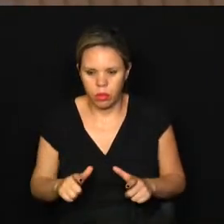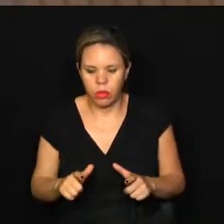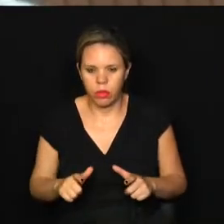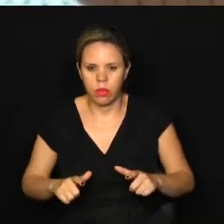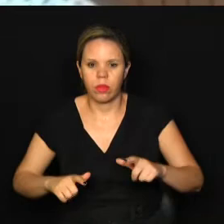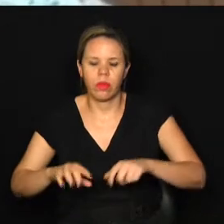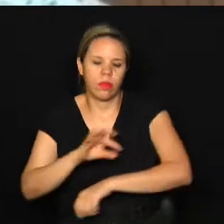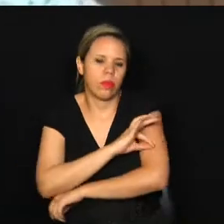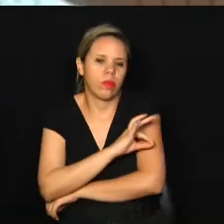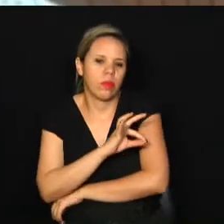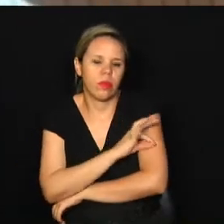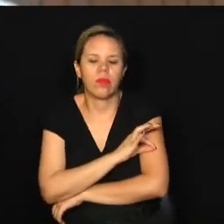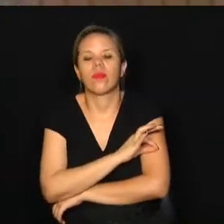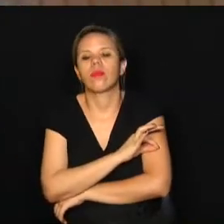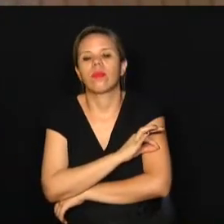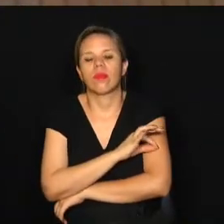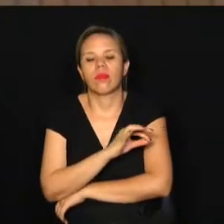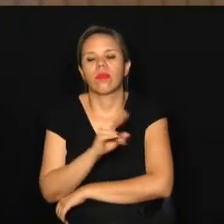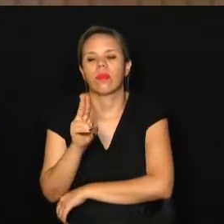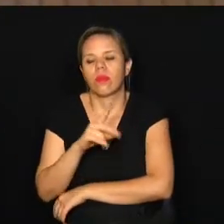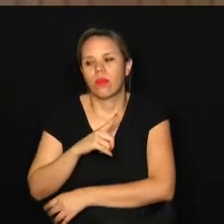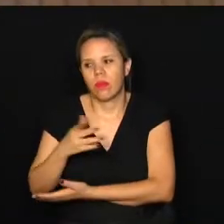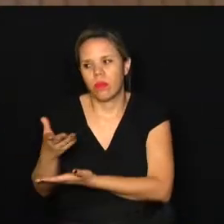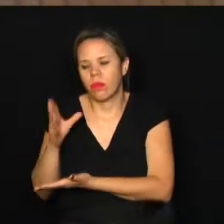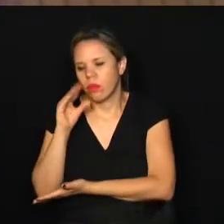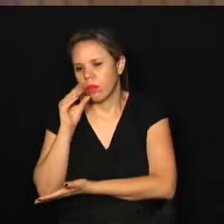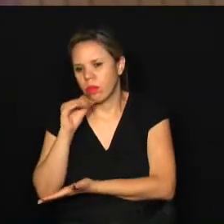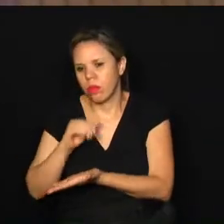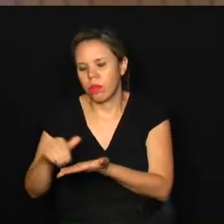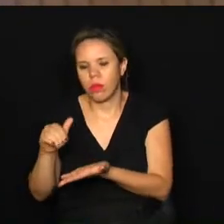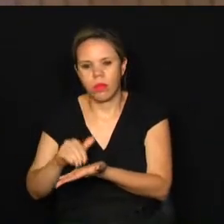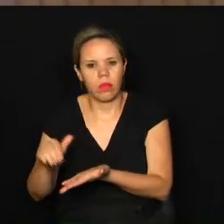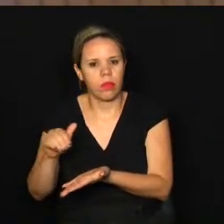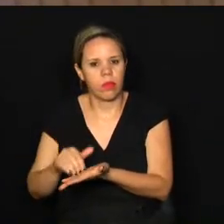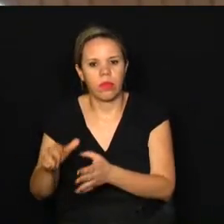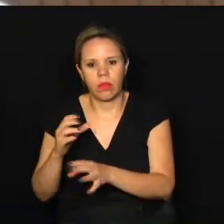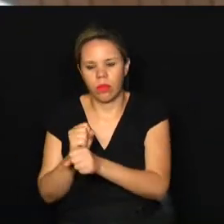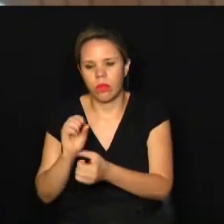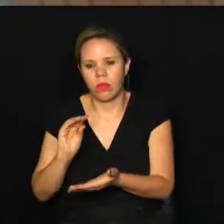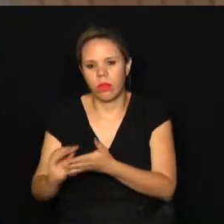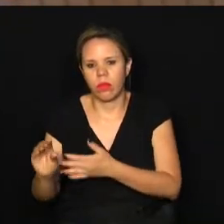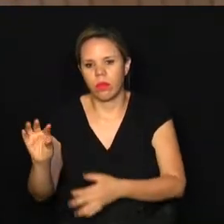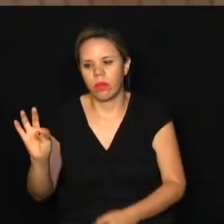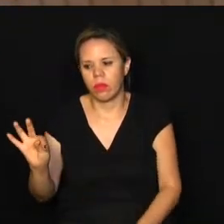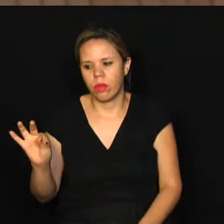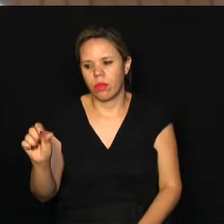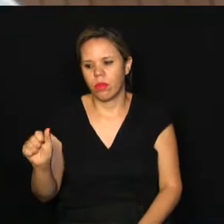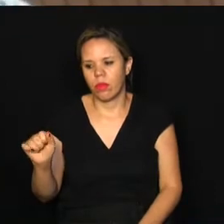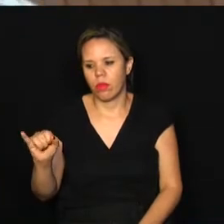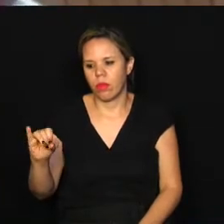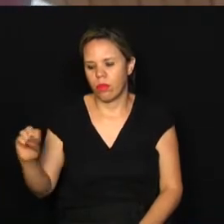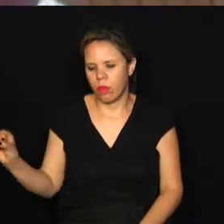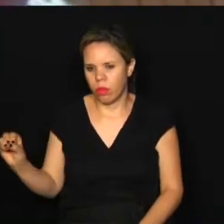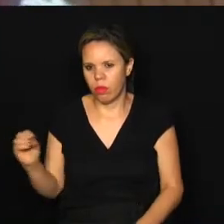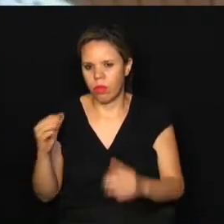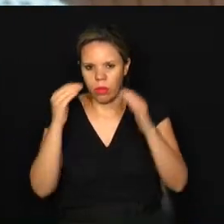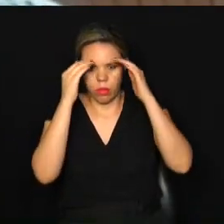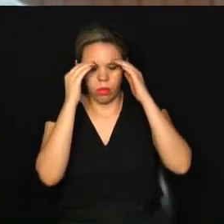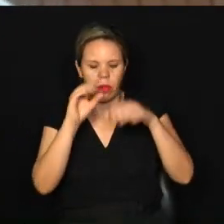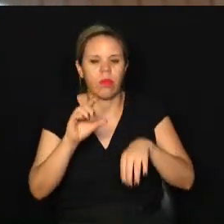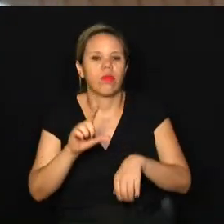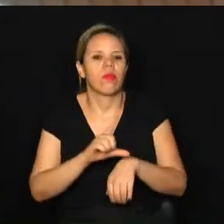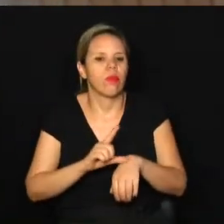Executivo, através do secretário de Finanças, o senhor Tarcísio Galvão de Campos, vem a esta casa, cumprindo com a legislação e a lei